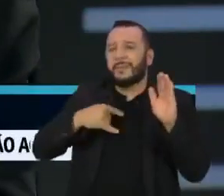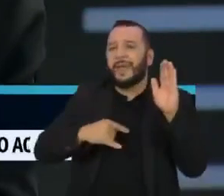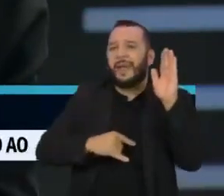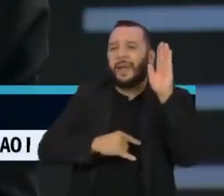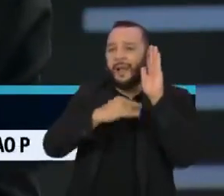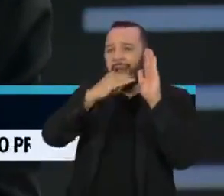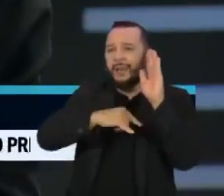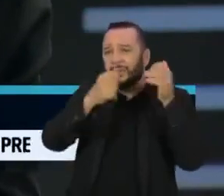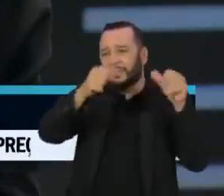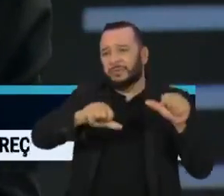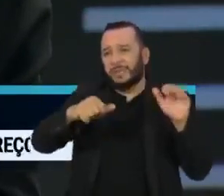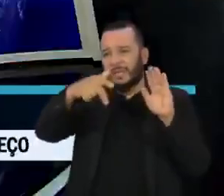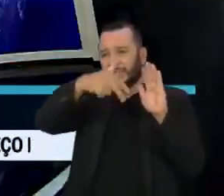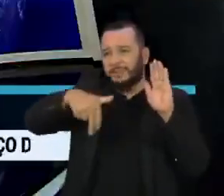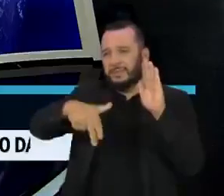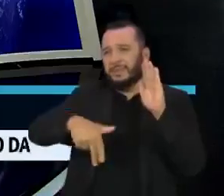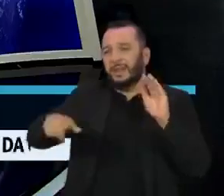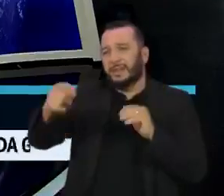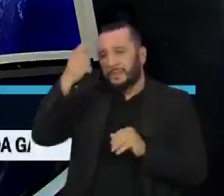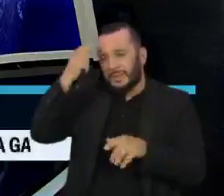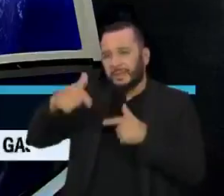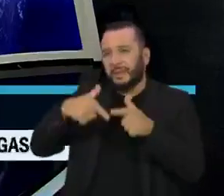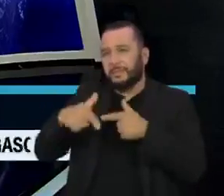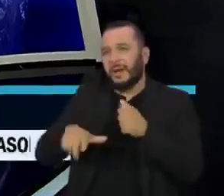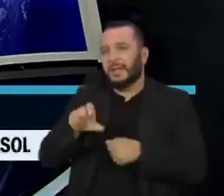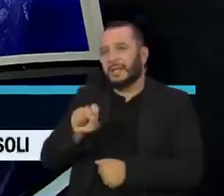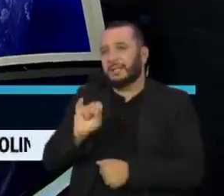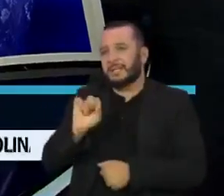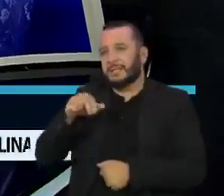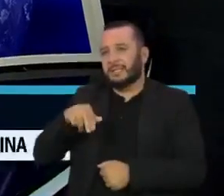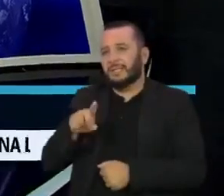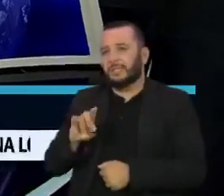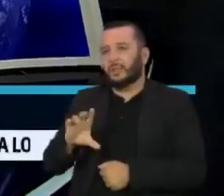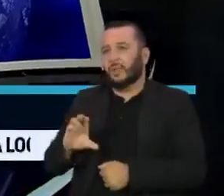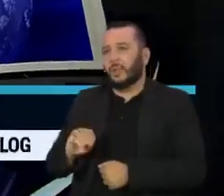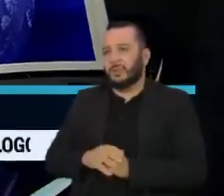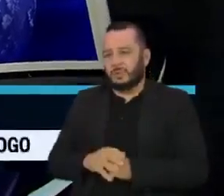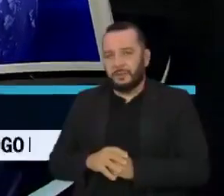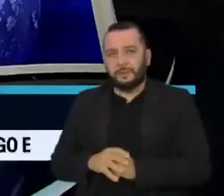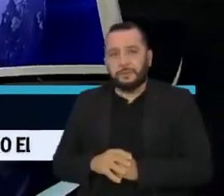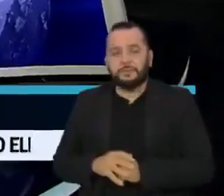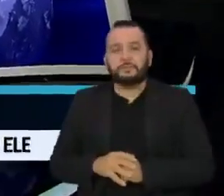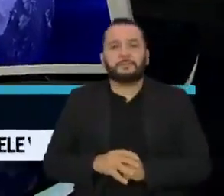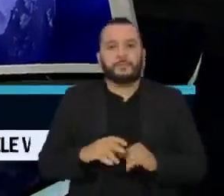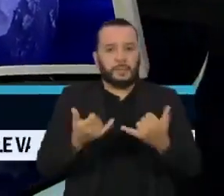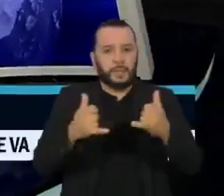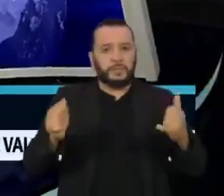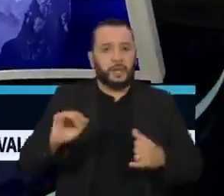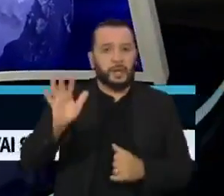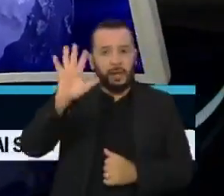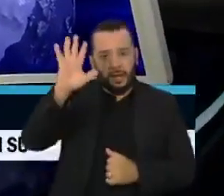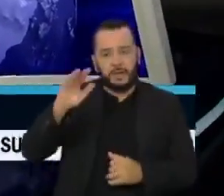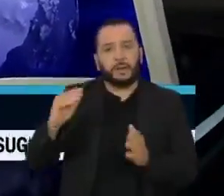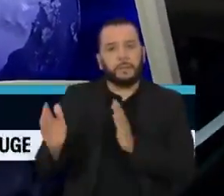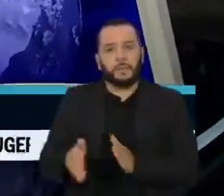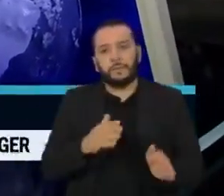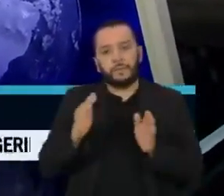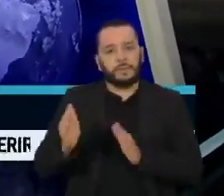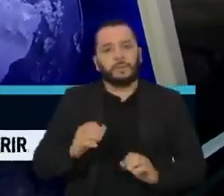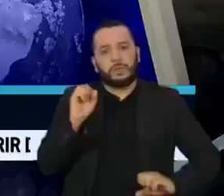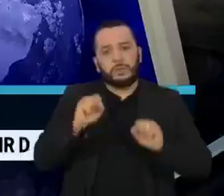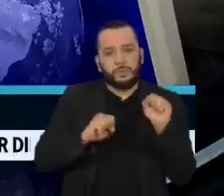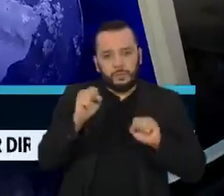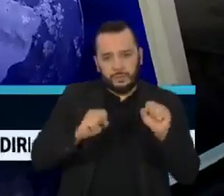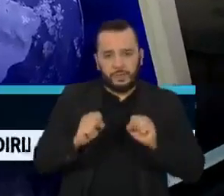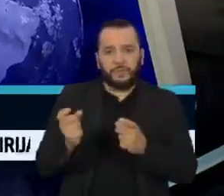um síndico. Energia mais cara aumenta o custo da produção da indústria e que vai acabar repassando os